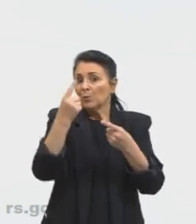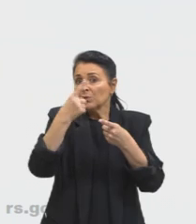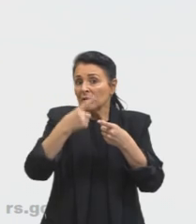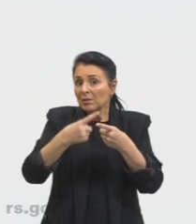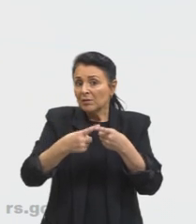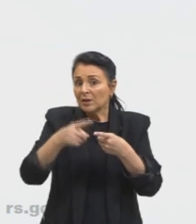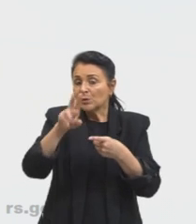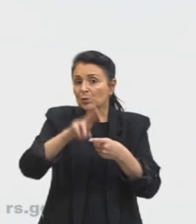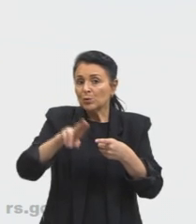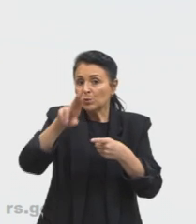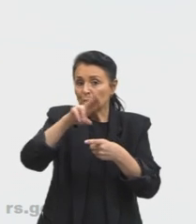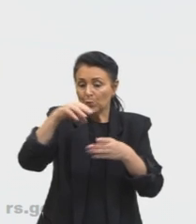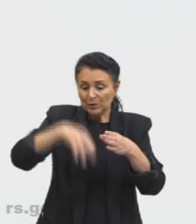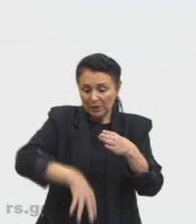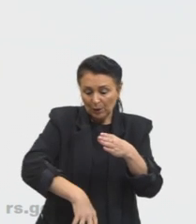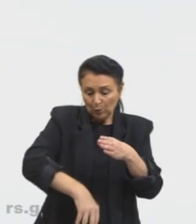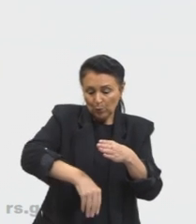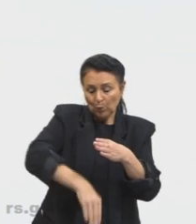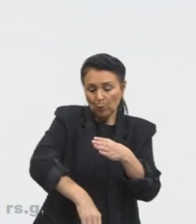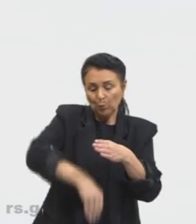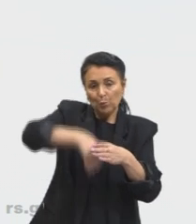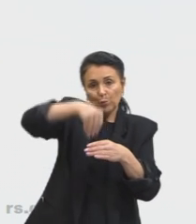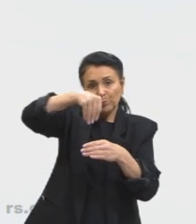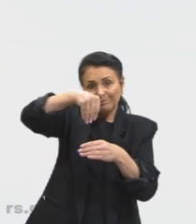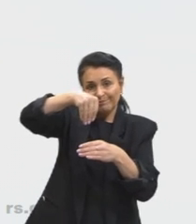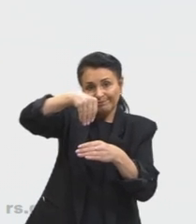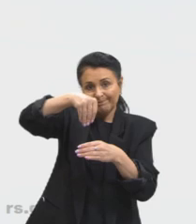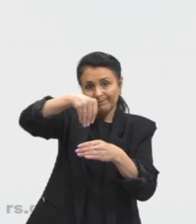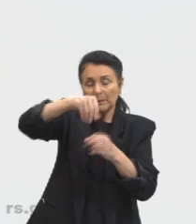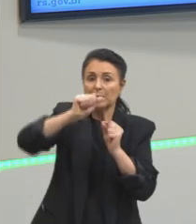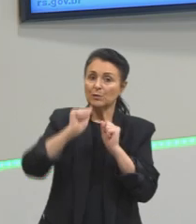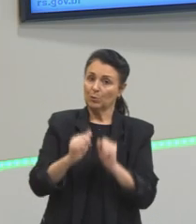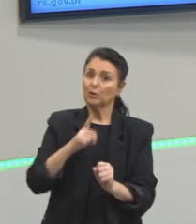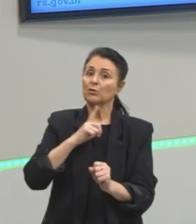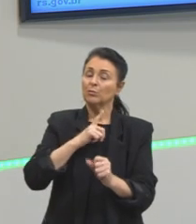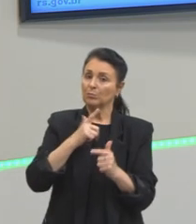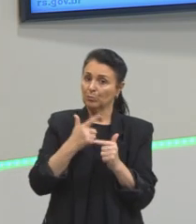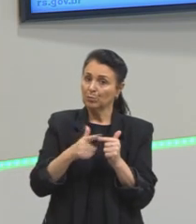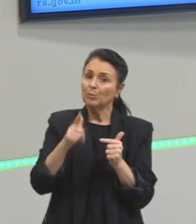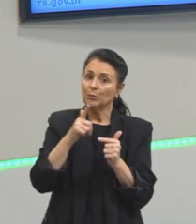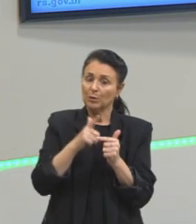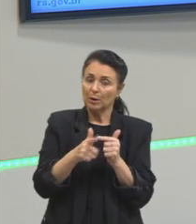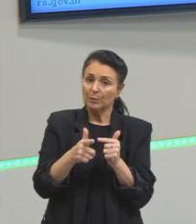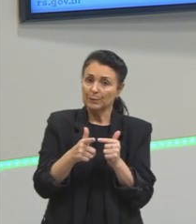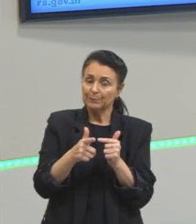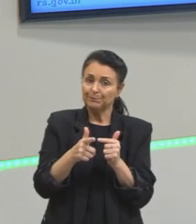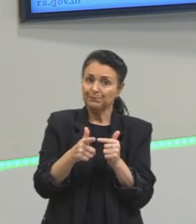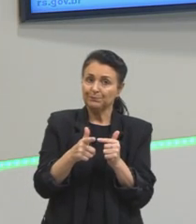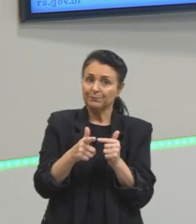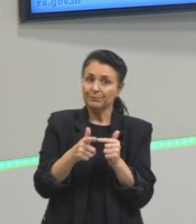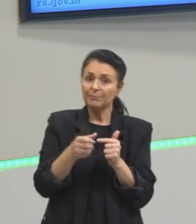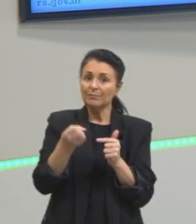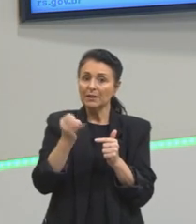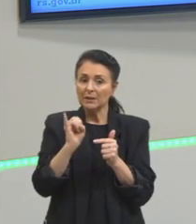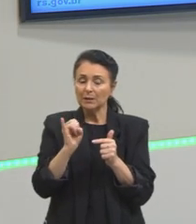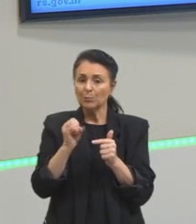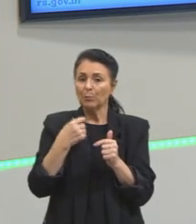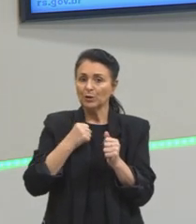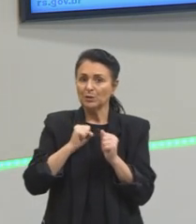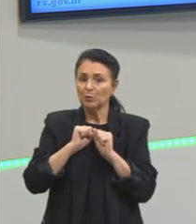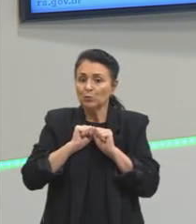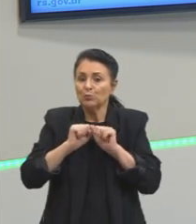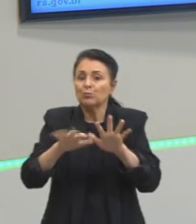né Travessas postos a gente viu só que dá problema né Nós colocarmos Muito muitos contaminantes